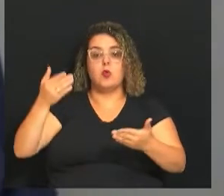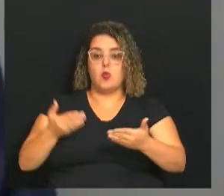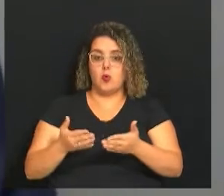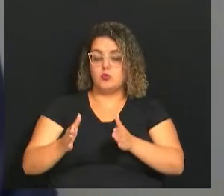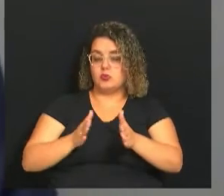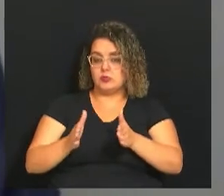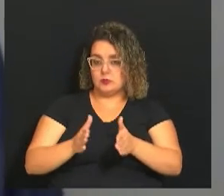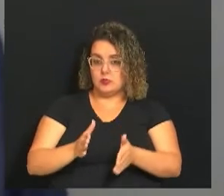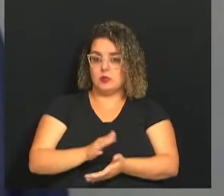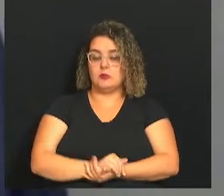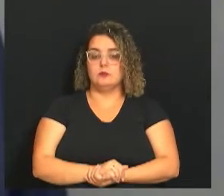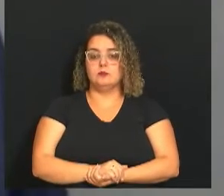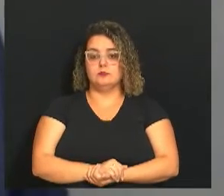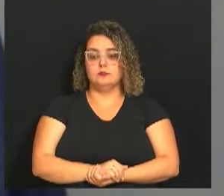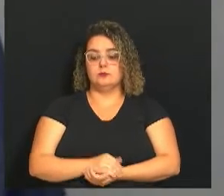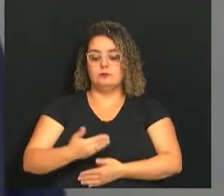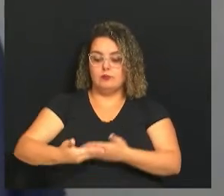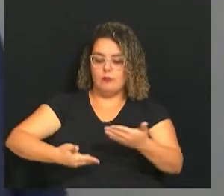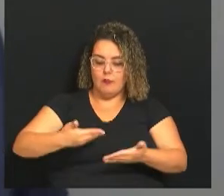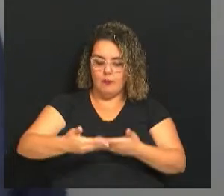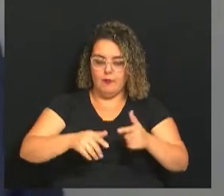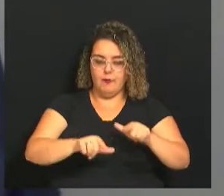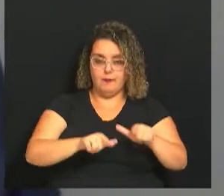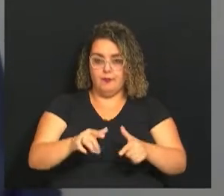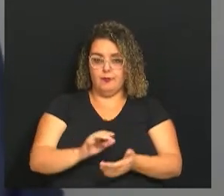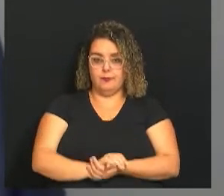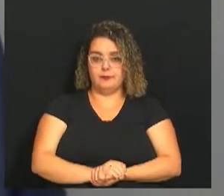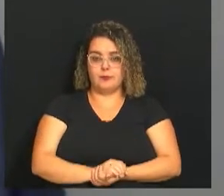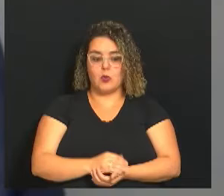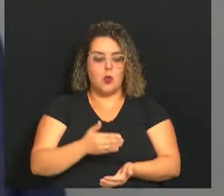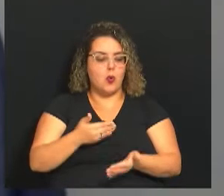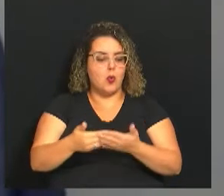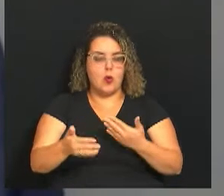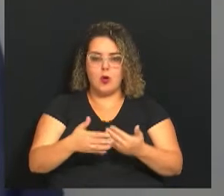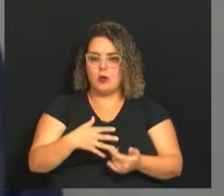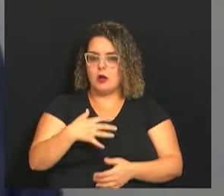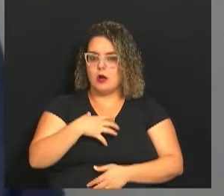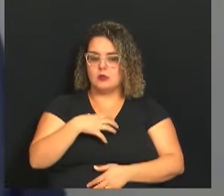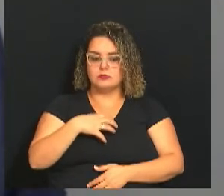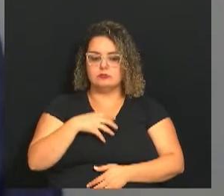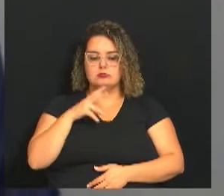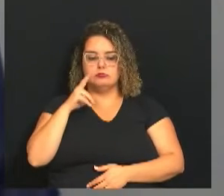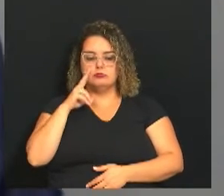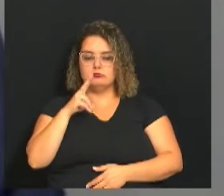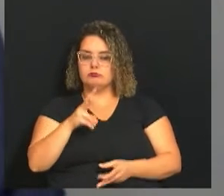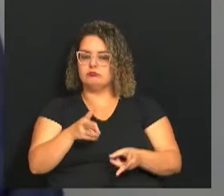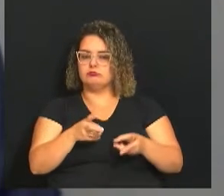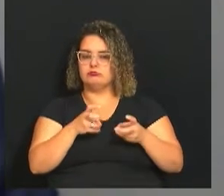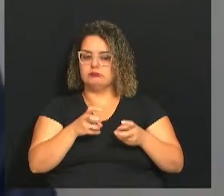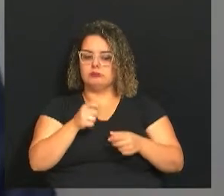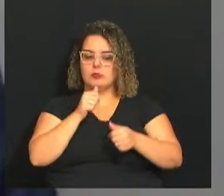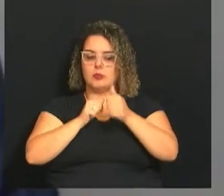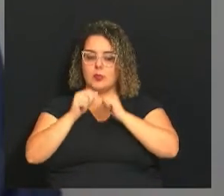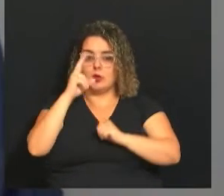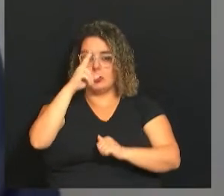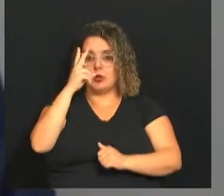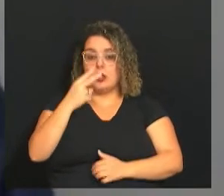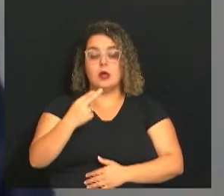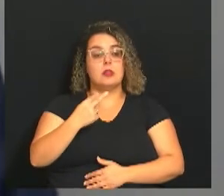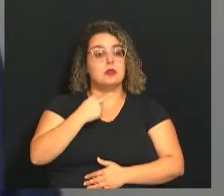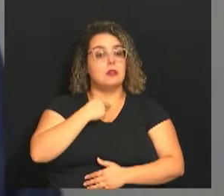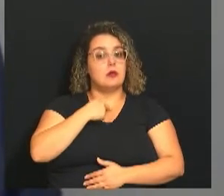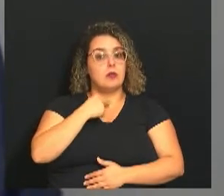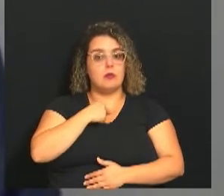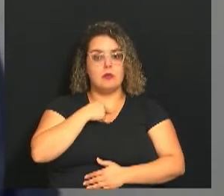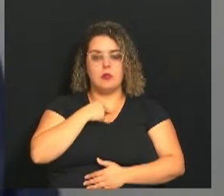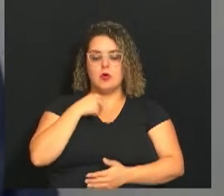os funcionários? Qualquer sinal de embriaguez, a empresa não pode obrigar o funcionário a fazer um bafômetro